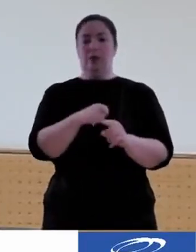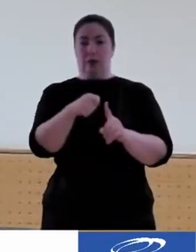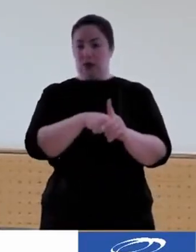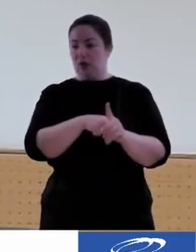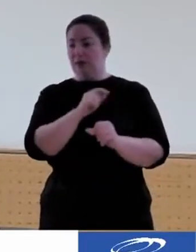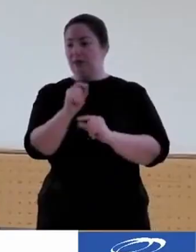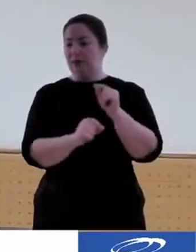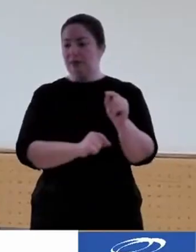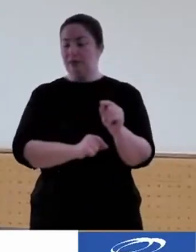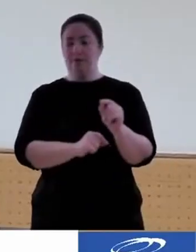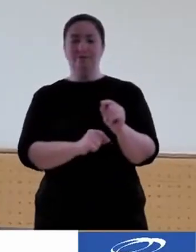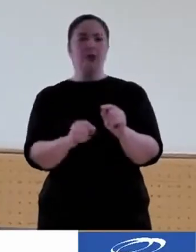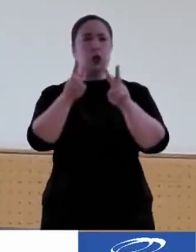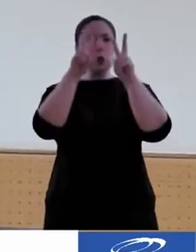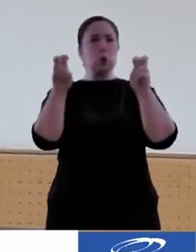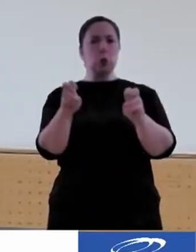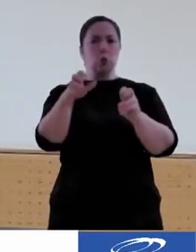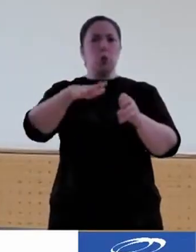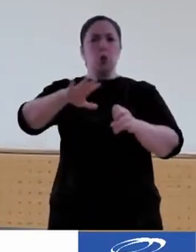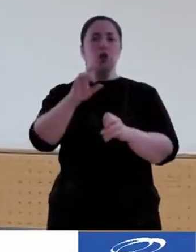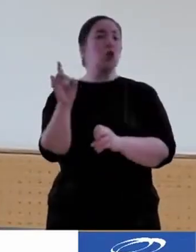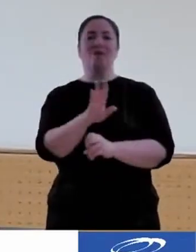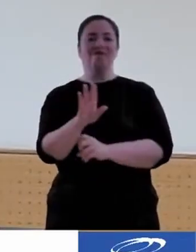assunto. Muito obrigado a todos e bom dia.